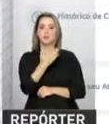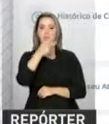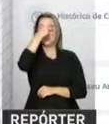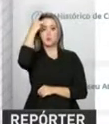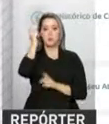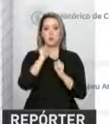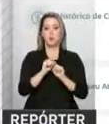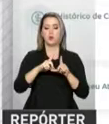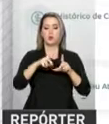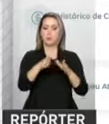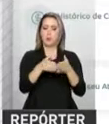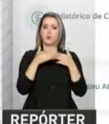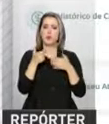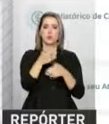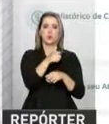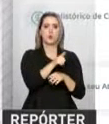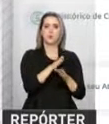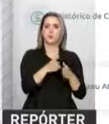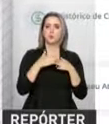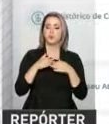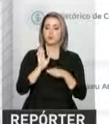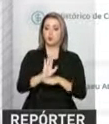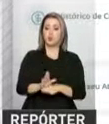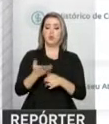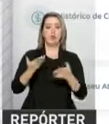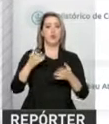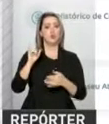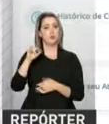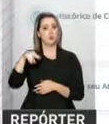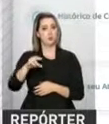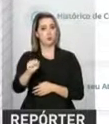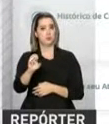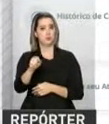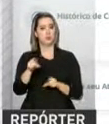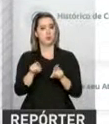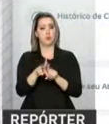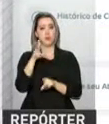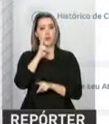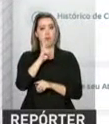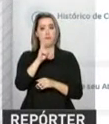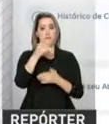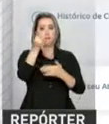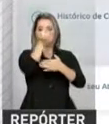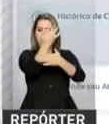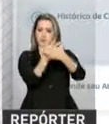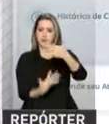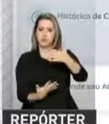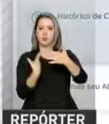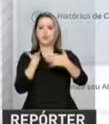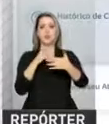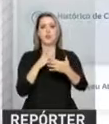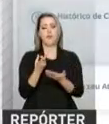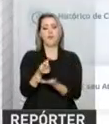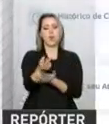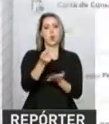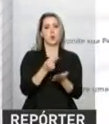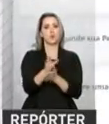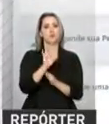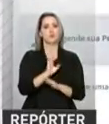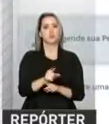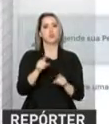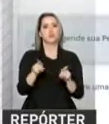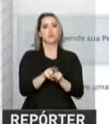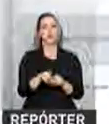poder solicitar qualquer tipo de benefício previdenciário, além de poder consultar extrato, histórico de crédito de benefício e